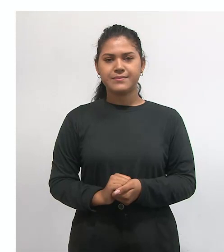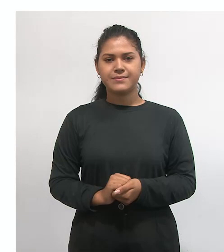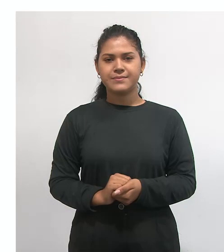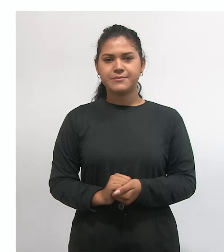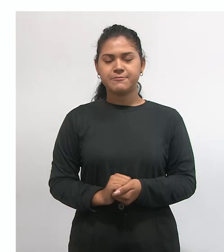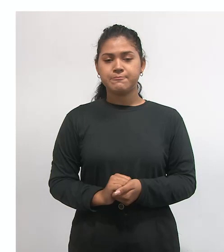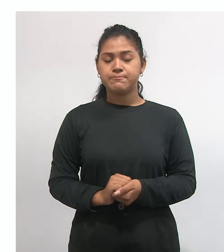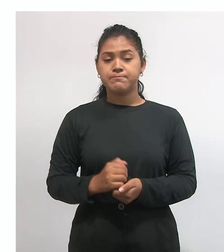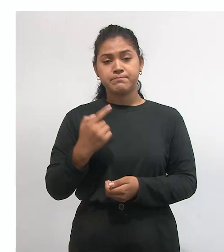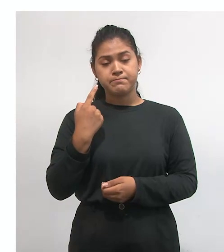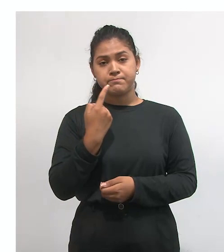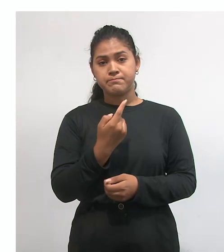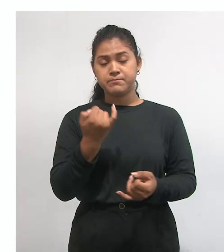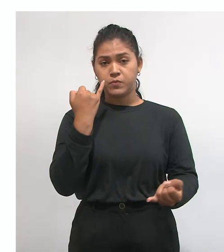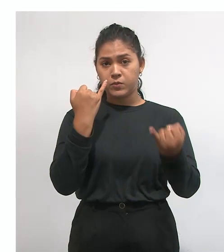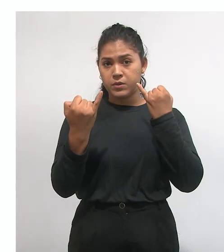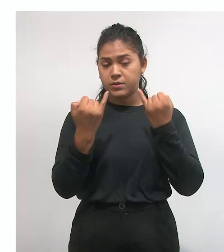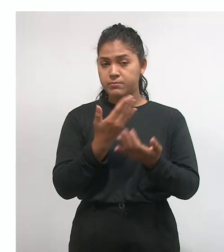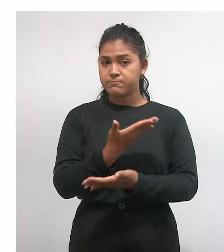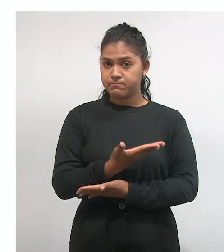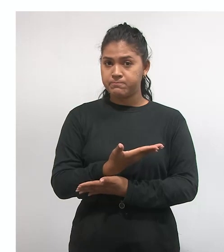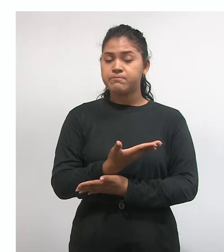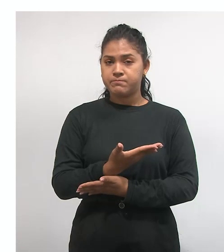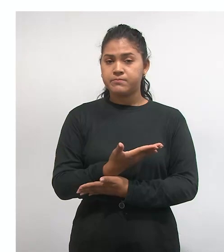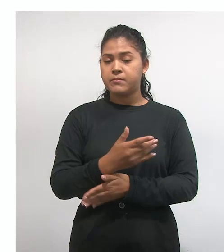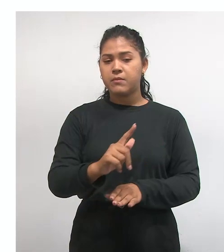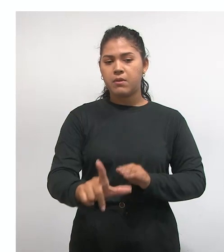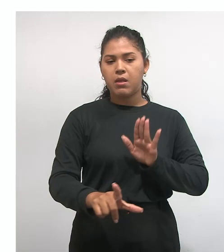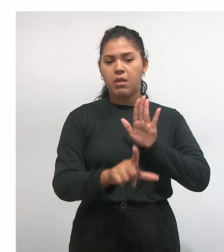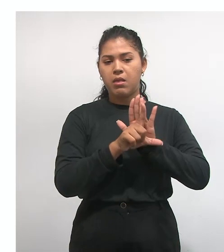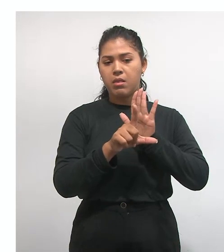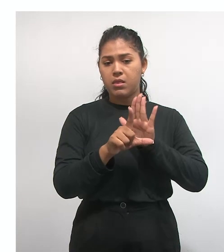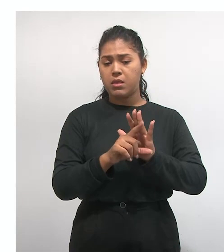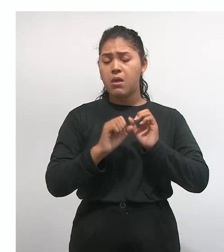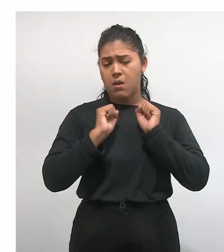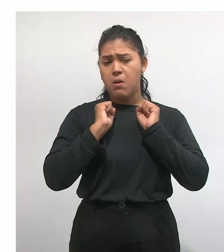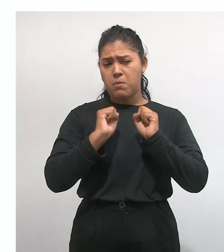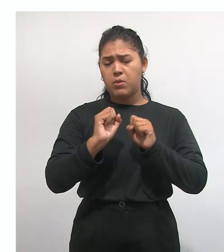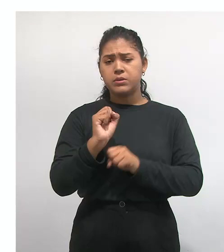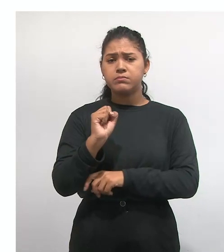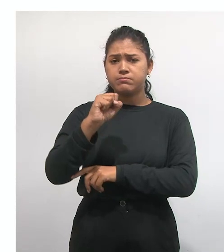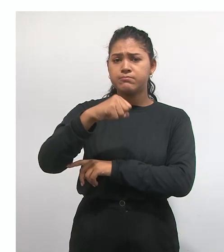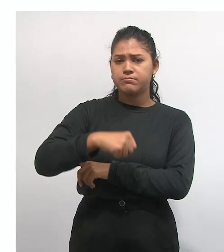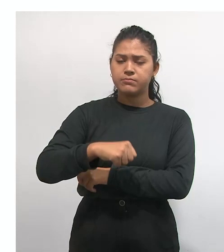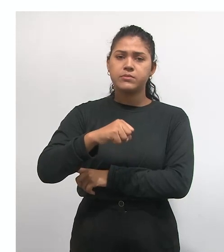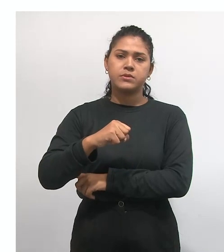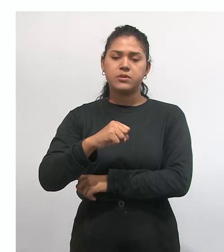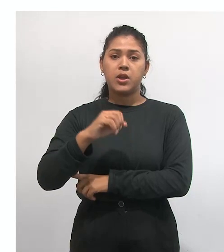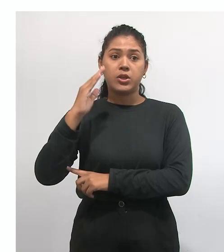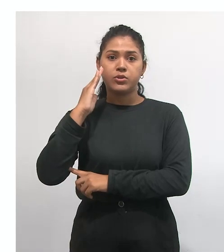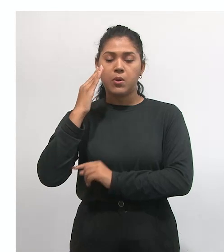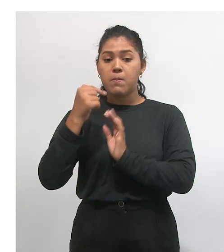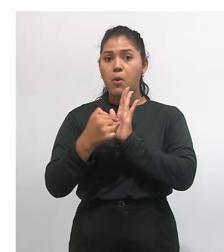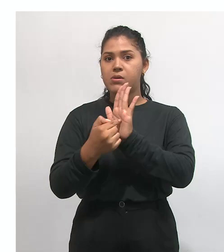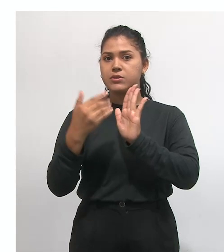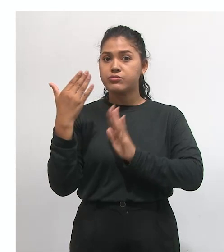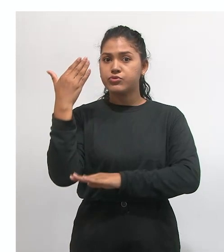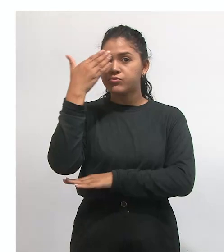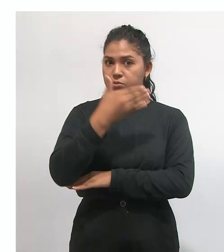continuidade. Essa informação aqui para você. A lei pode atribuir de modo expresso